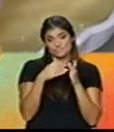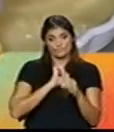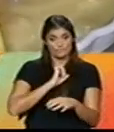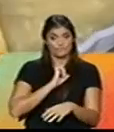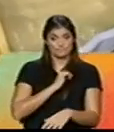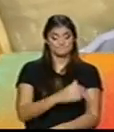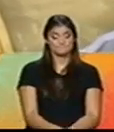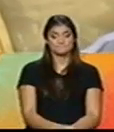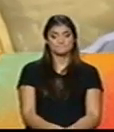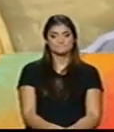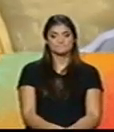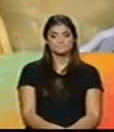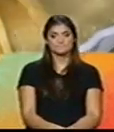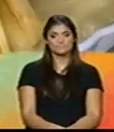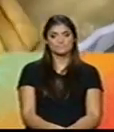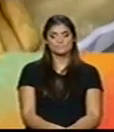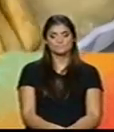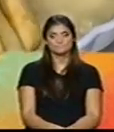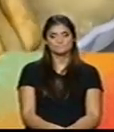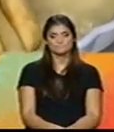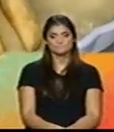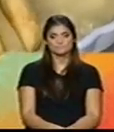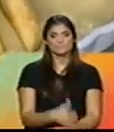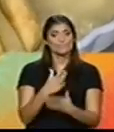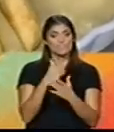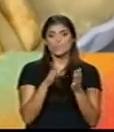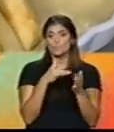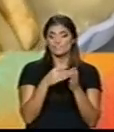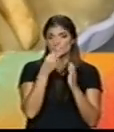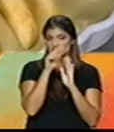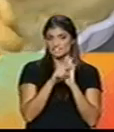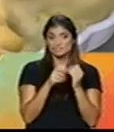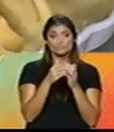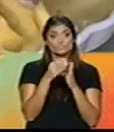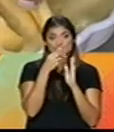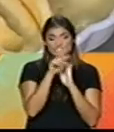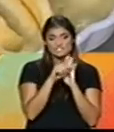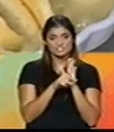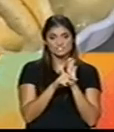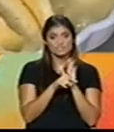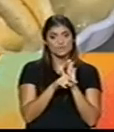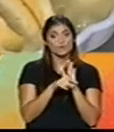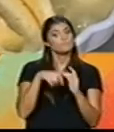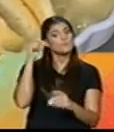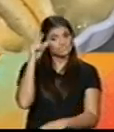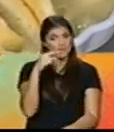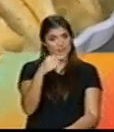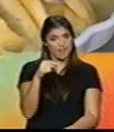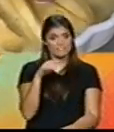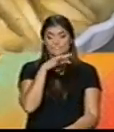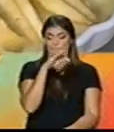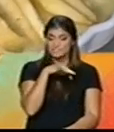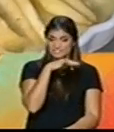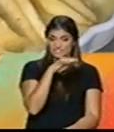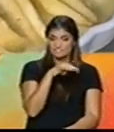da minha cozinha, porque não é só um livro de receitas, todas as receitas têm uma breve história de